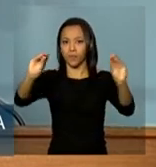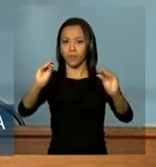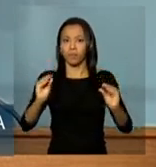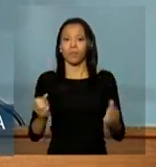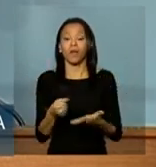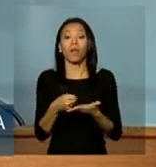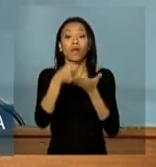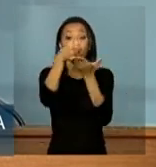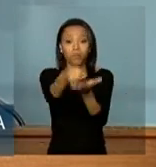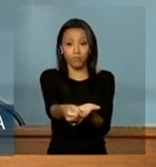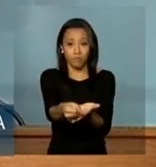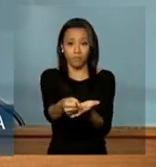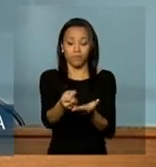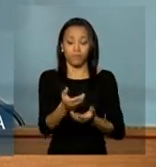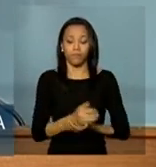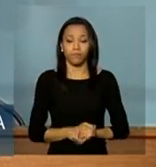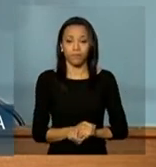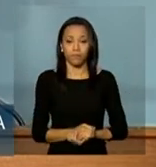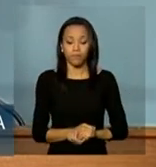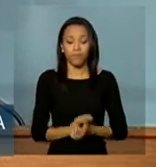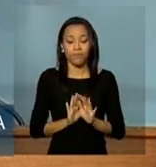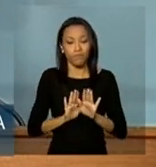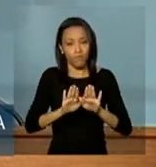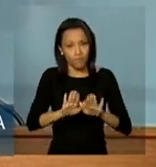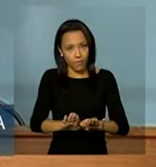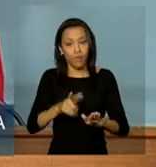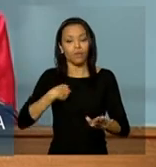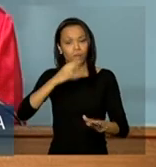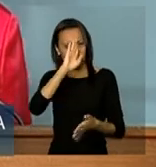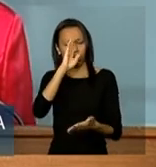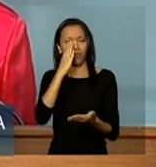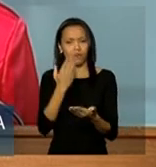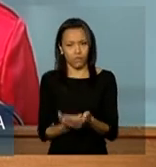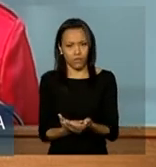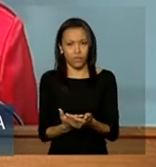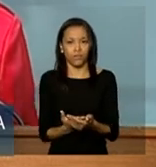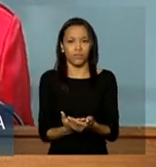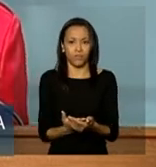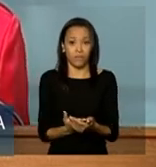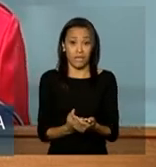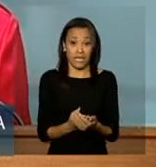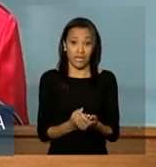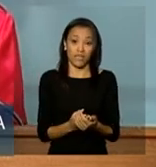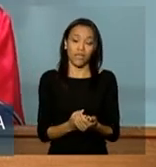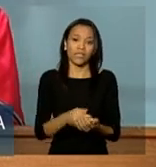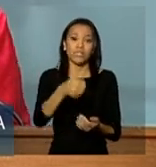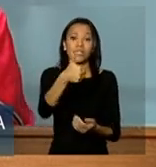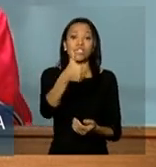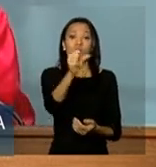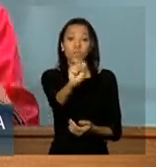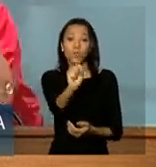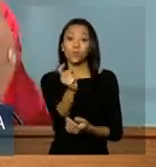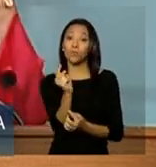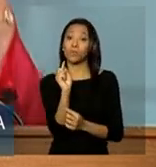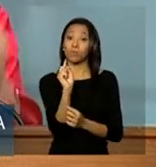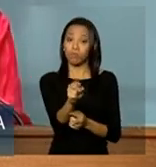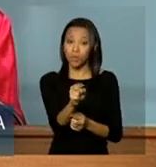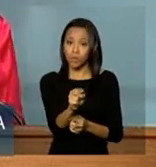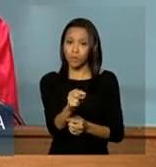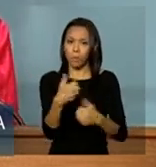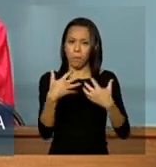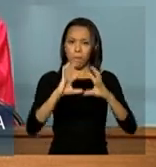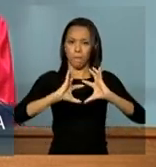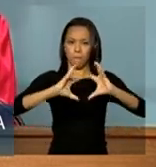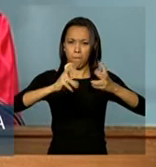custeio. Mas eu acredito que essas 18 mil máquinas para esses